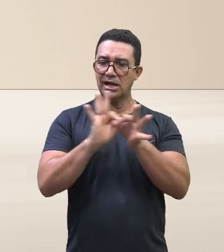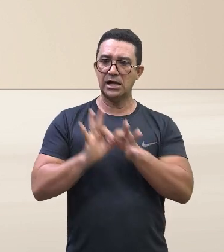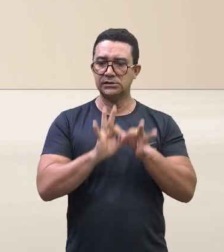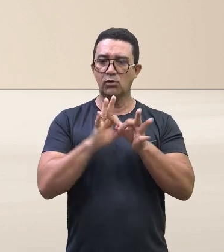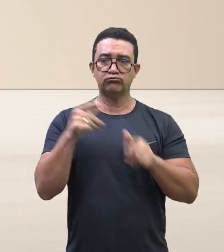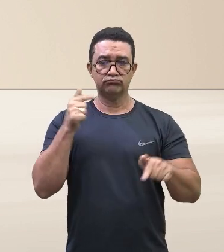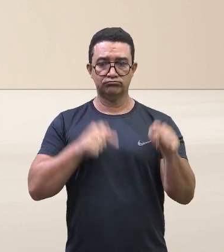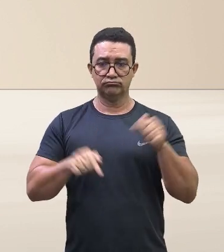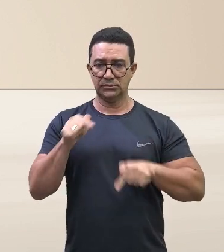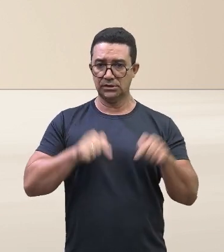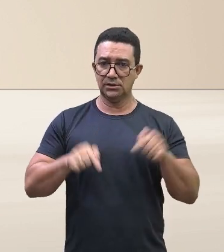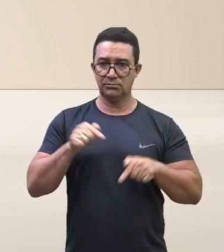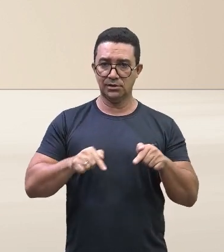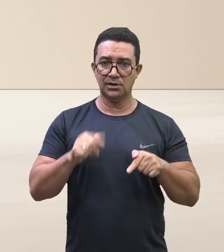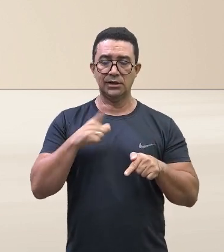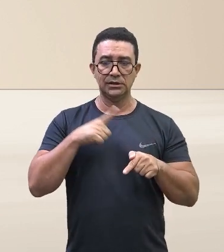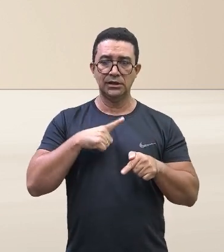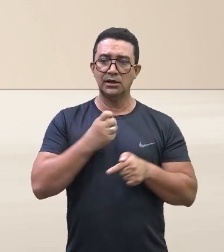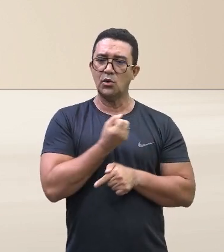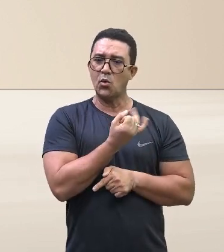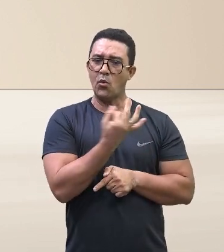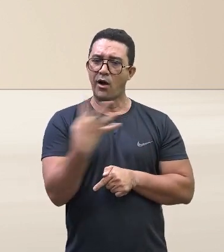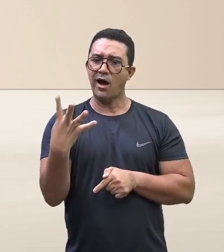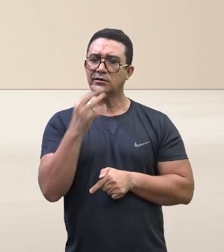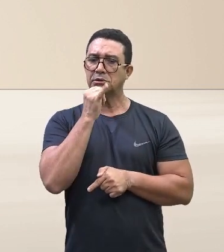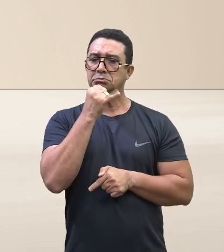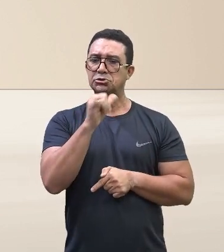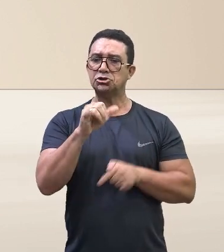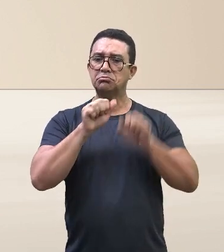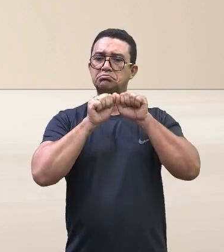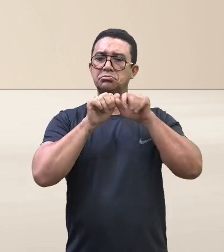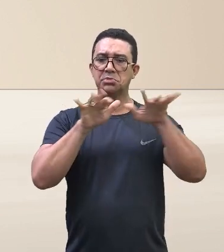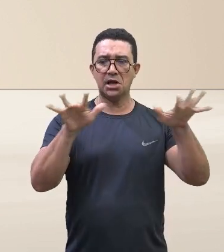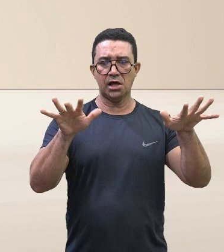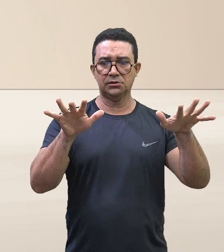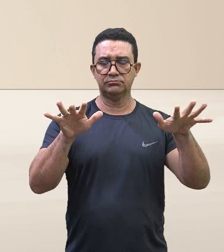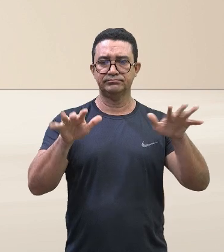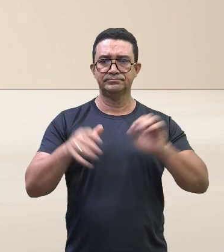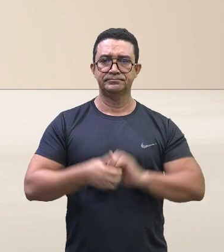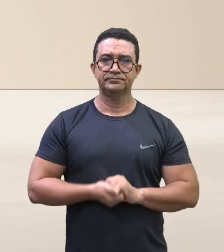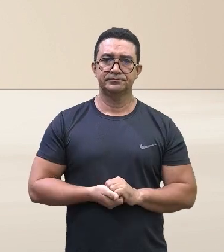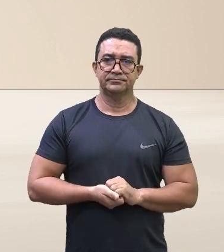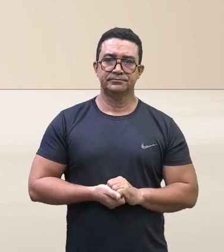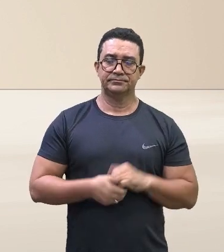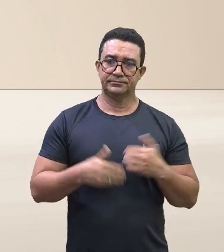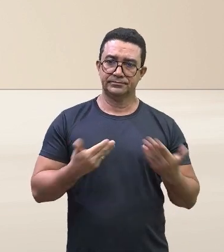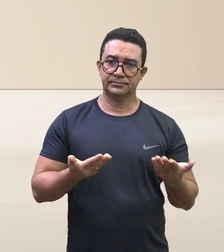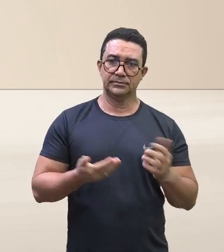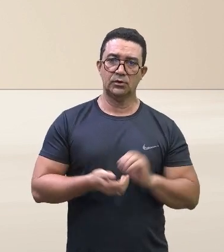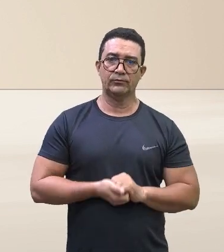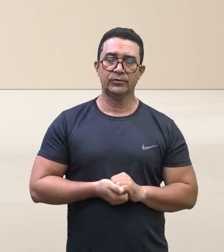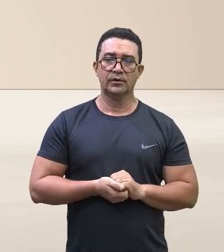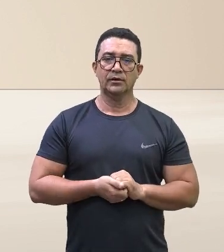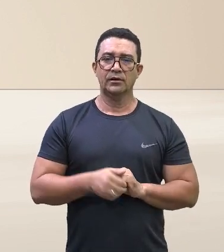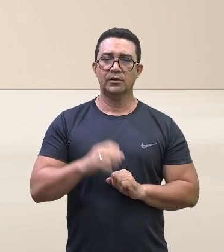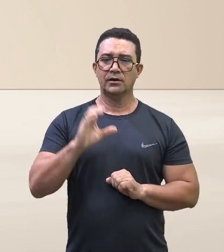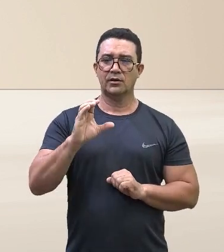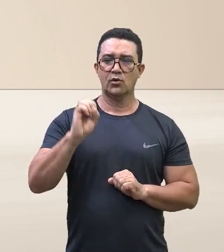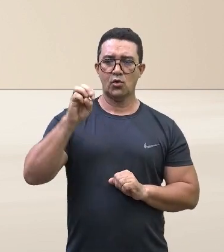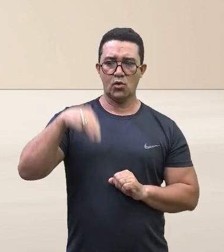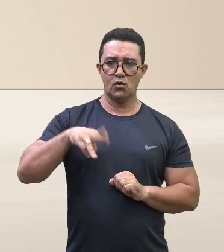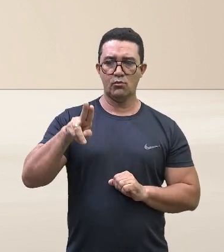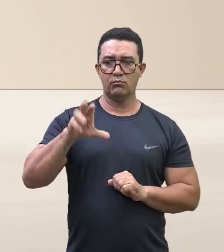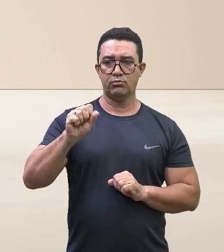ligação química, a gente vai ter uma quantidade de energia liberada específica. Por isso, a combustão é um processo de conversão